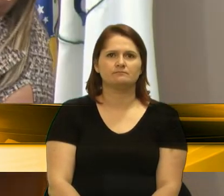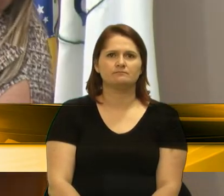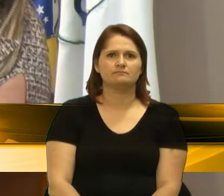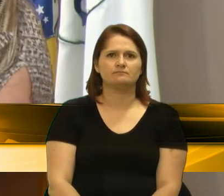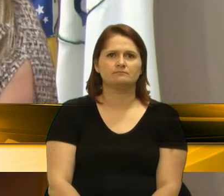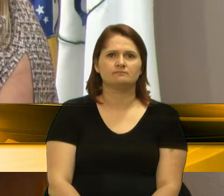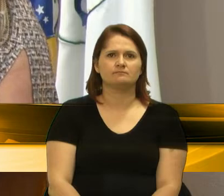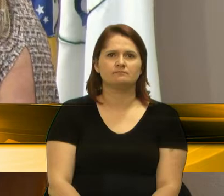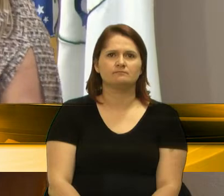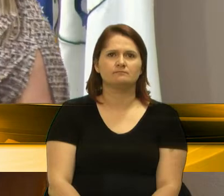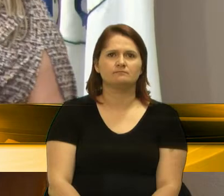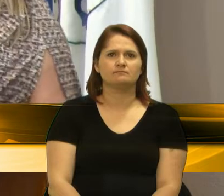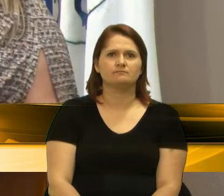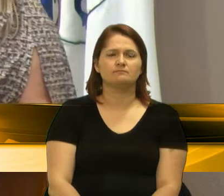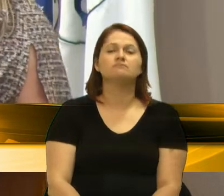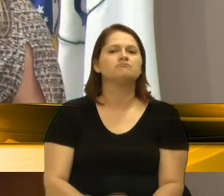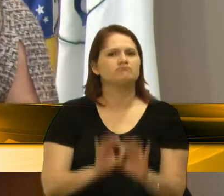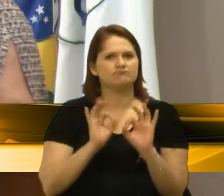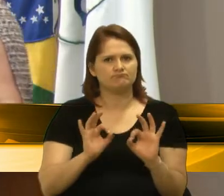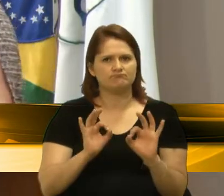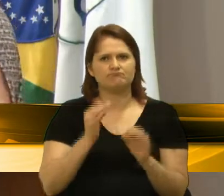Tá certo, obrigada.